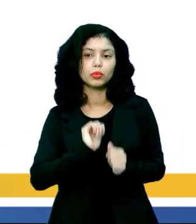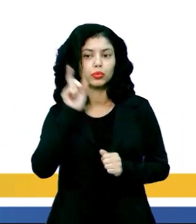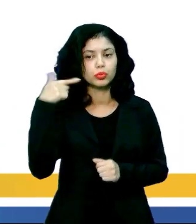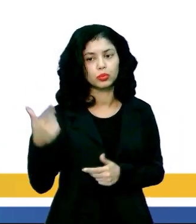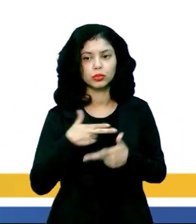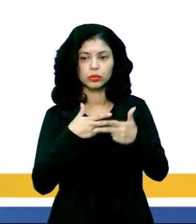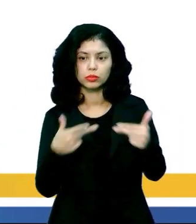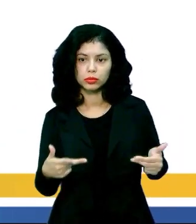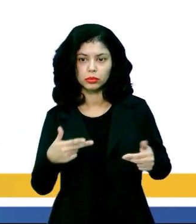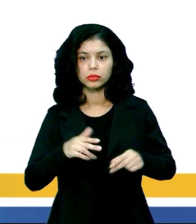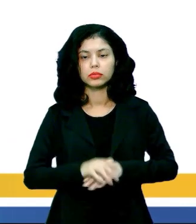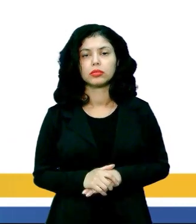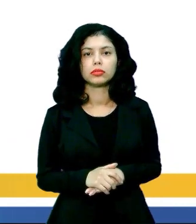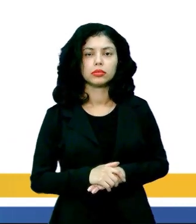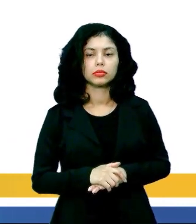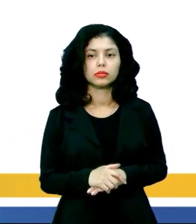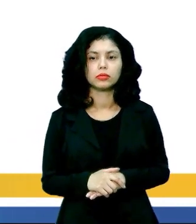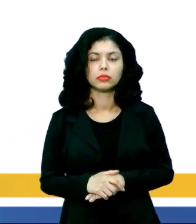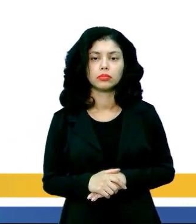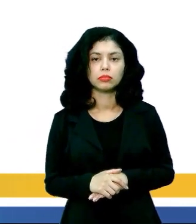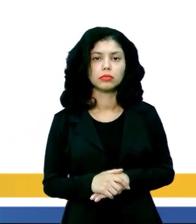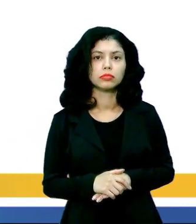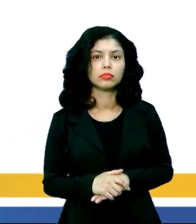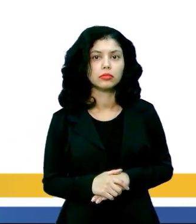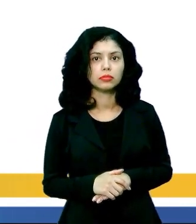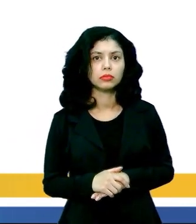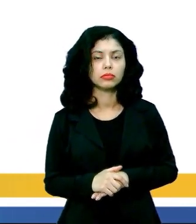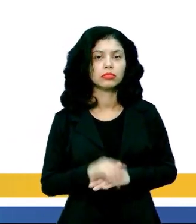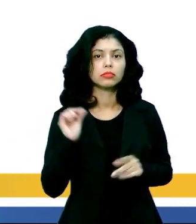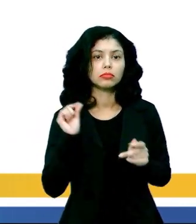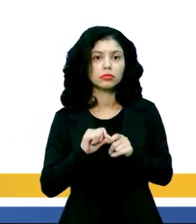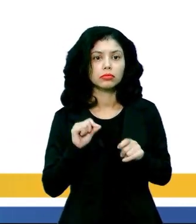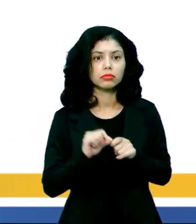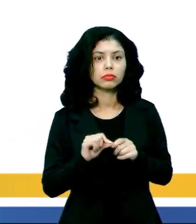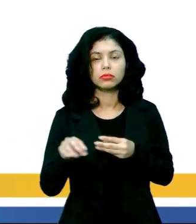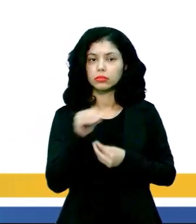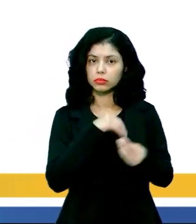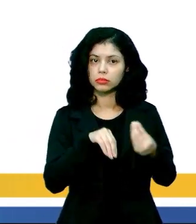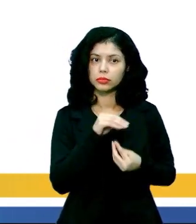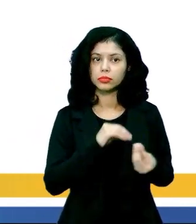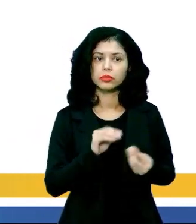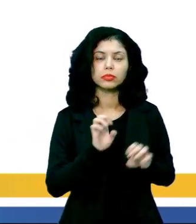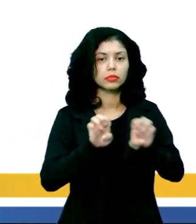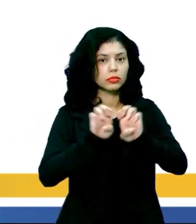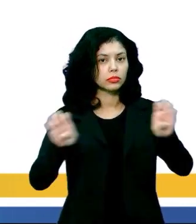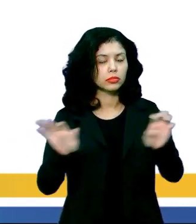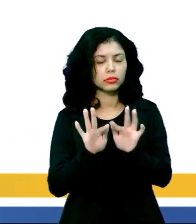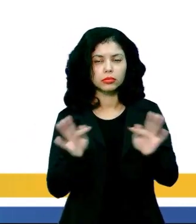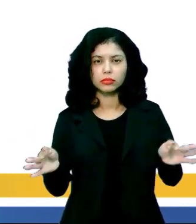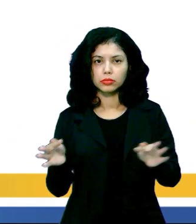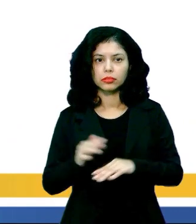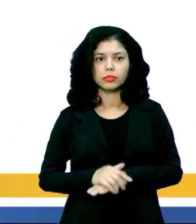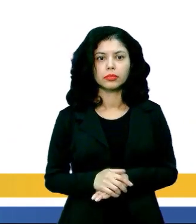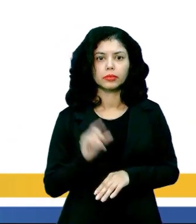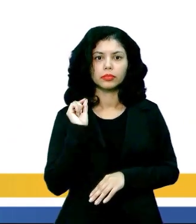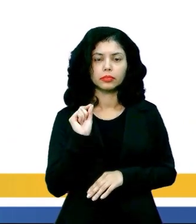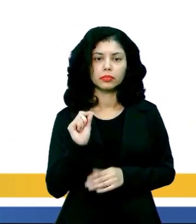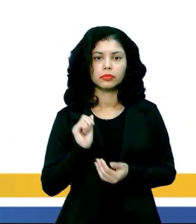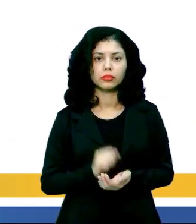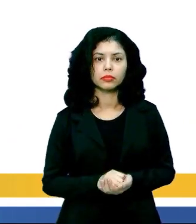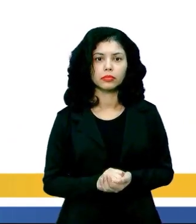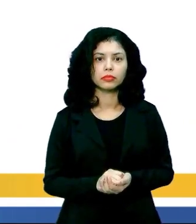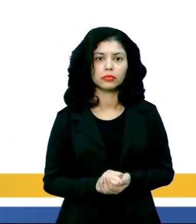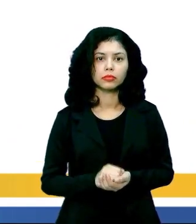adicionar qualquer outro solvente. Tudo bem? Para fazer essa diluição, nós temos uma equação bem simples, que é